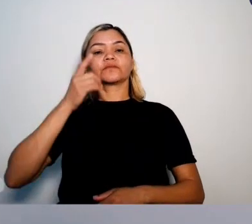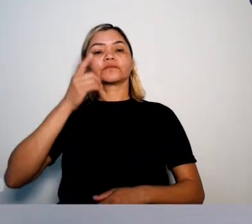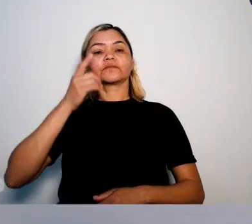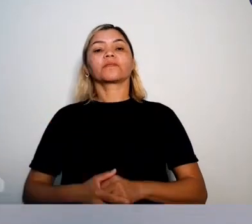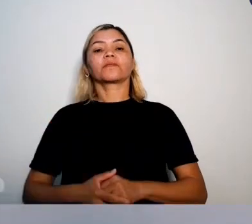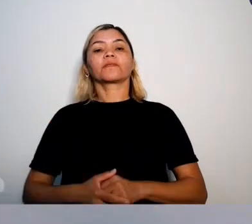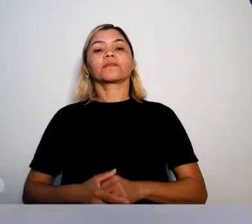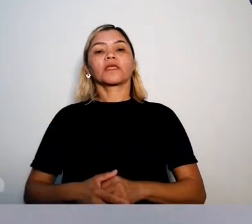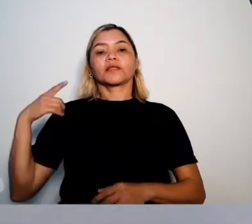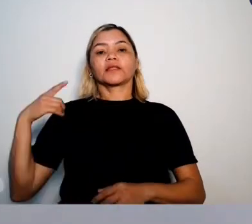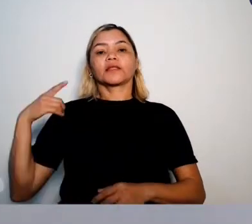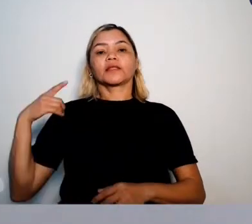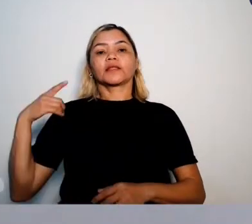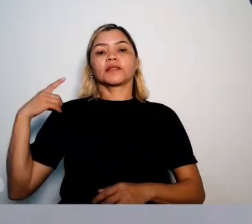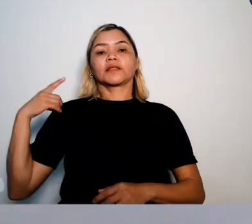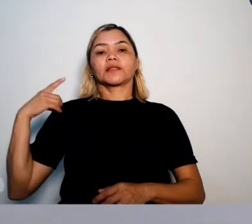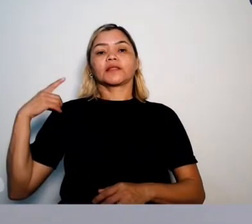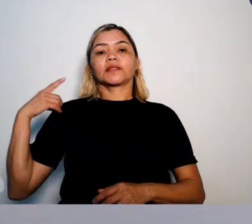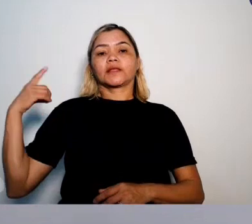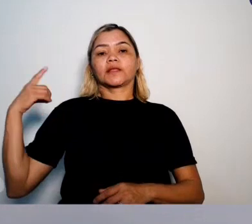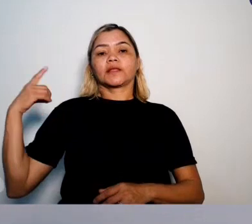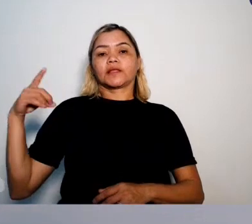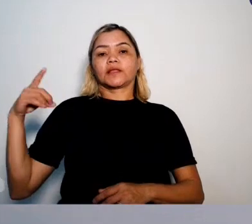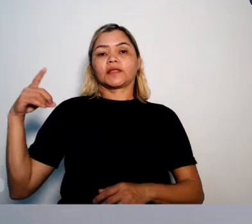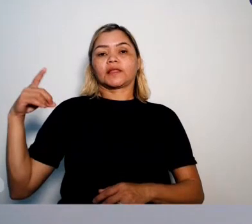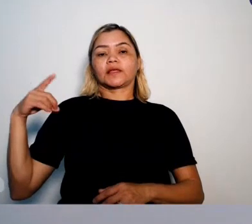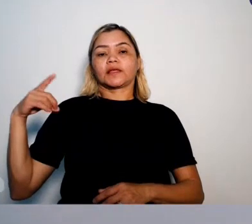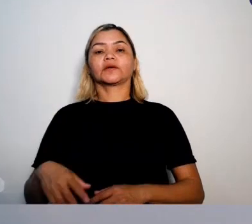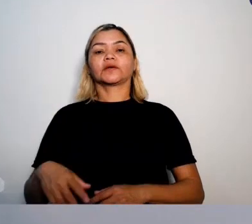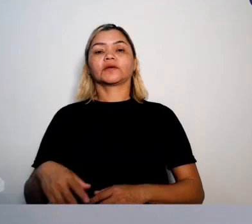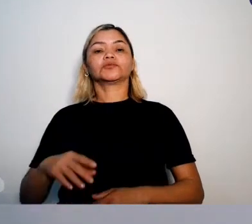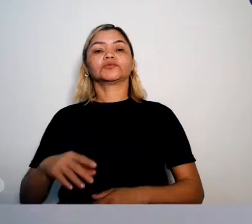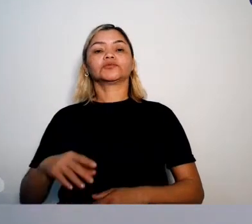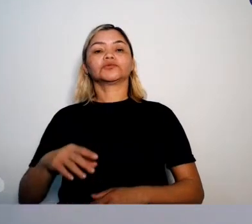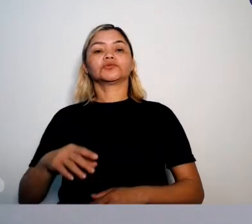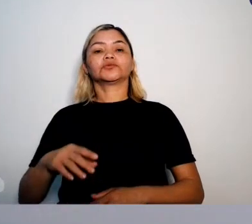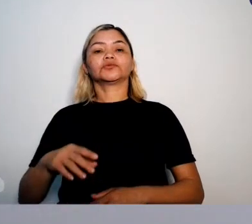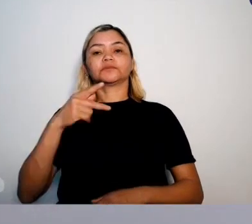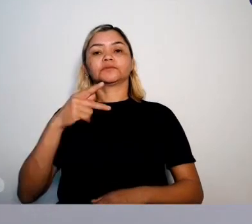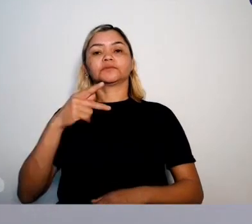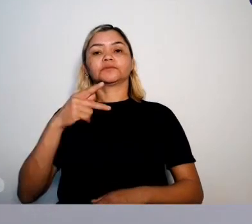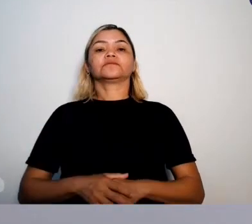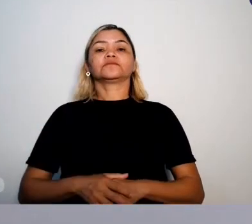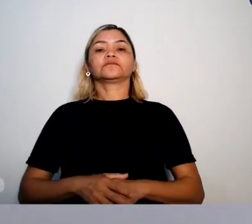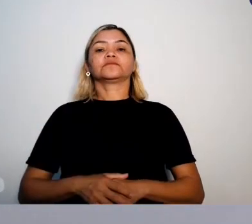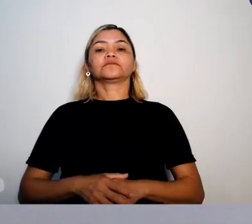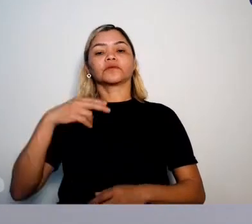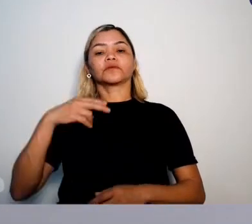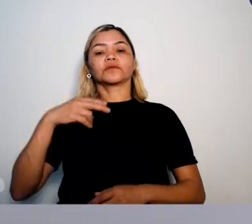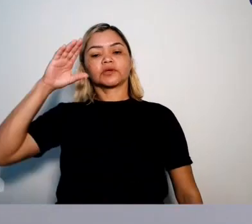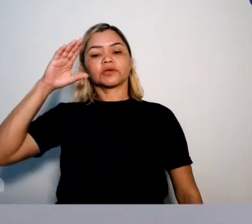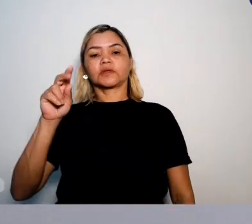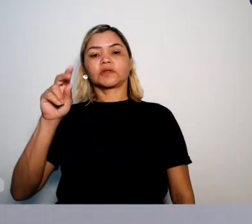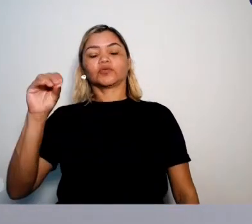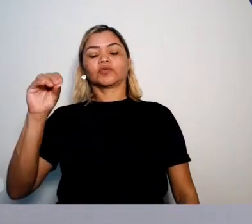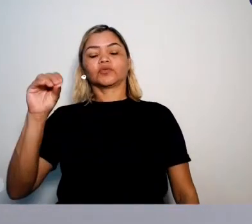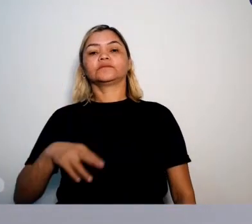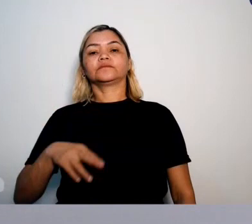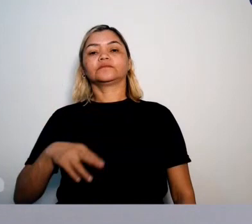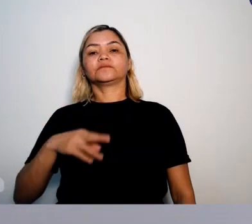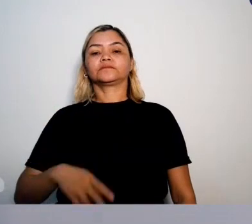Laudo, respondendo o requerimento número 1004 de 2019.